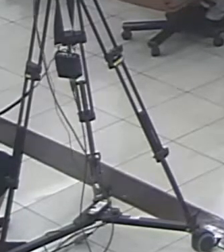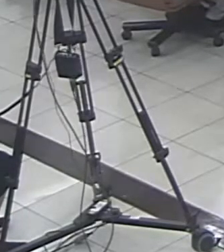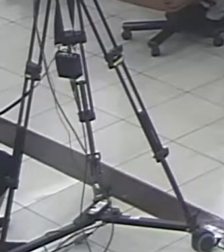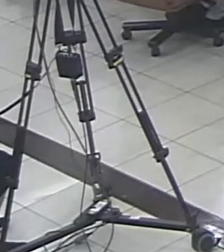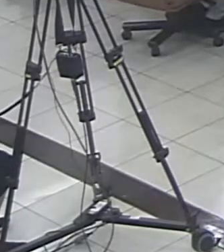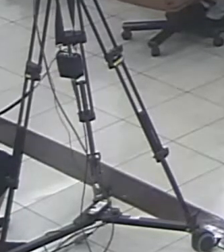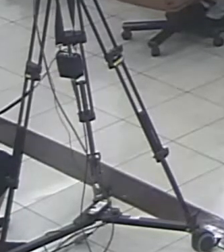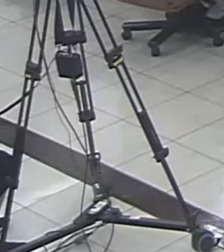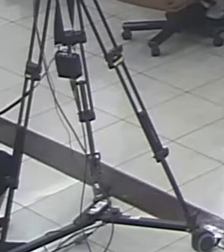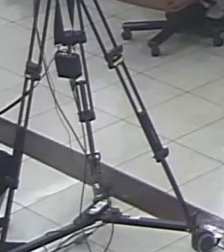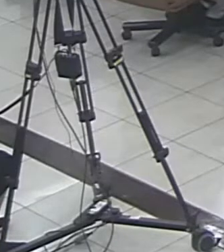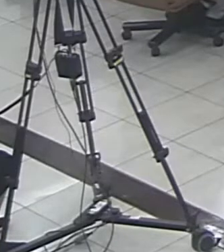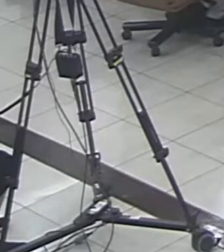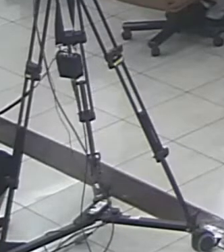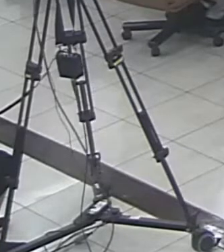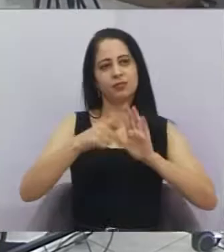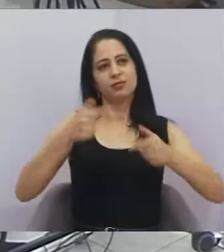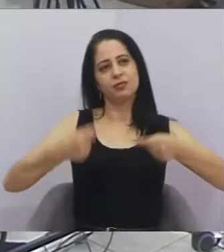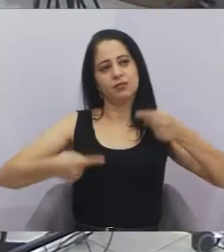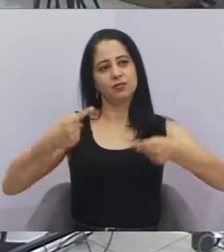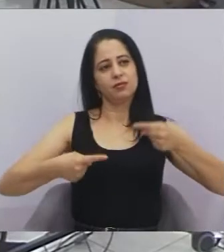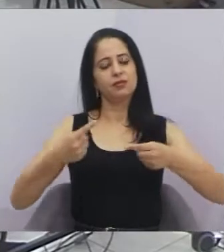O projeto continua em discussão.